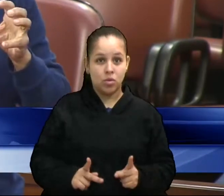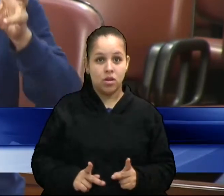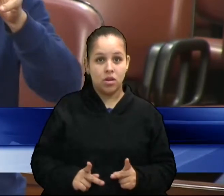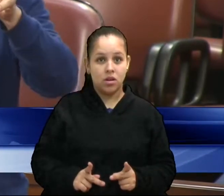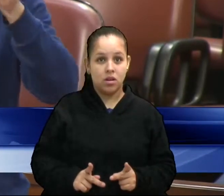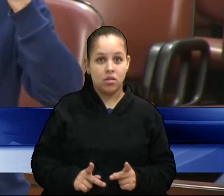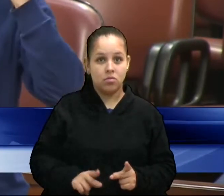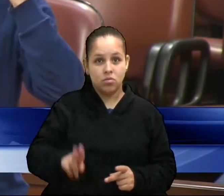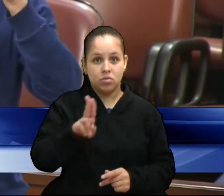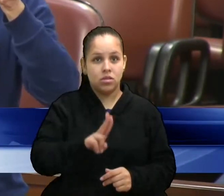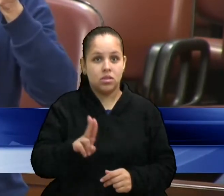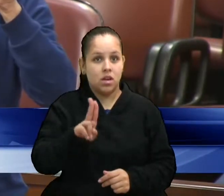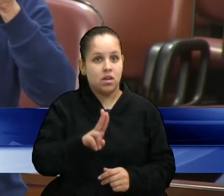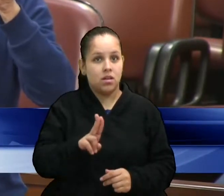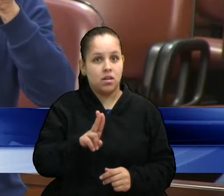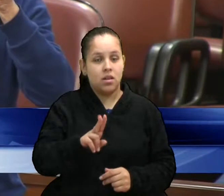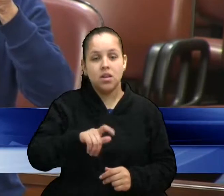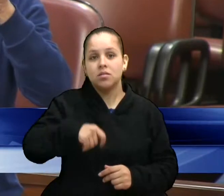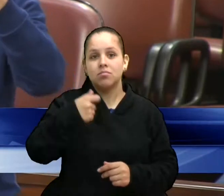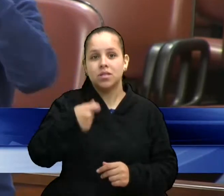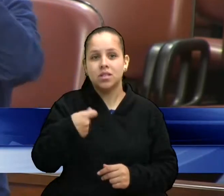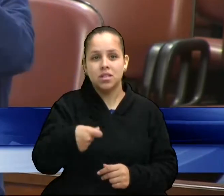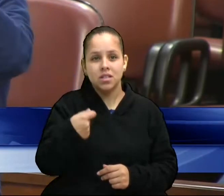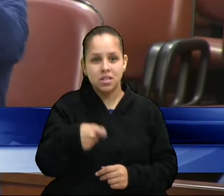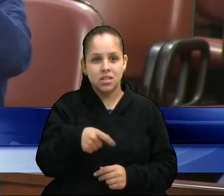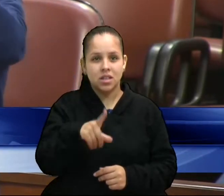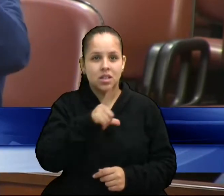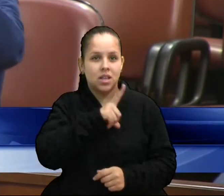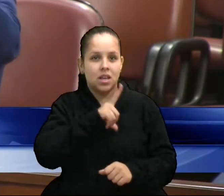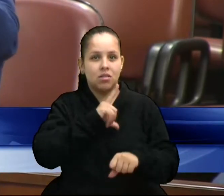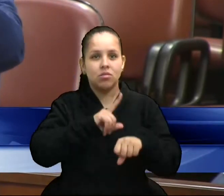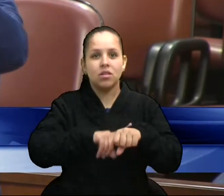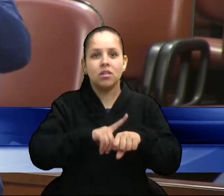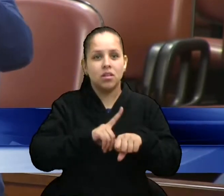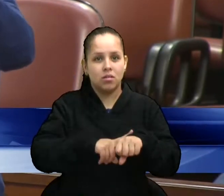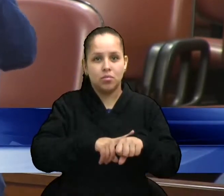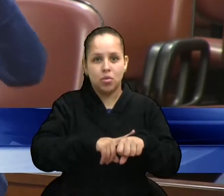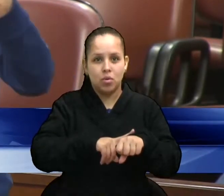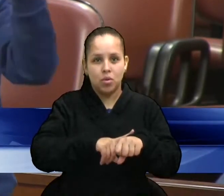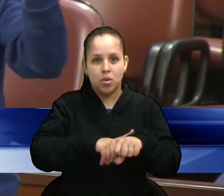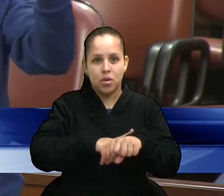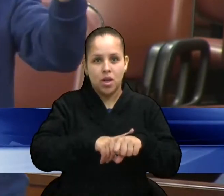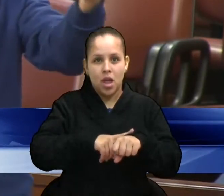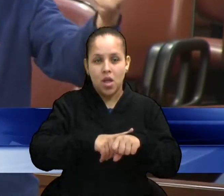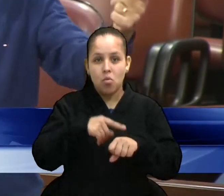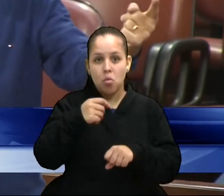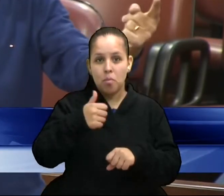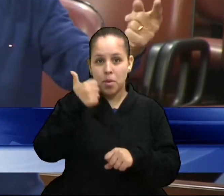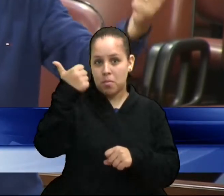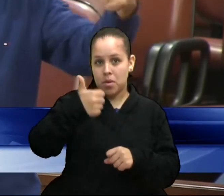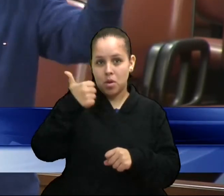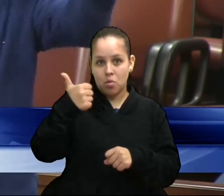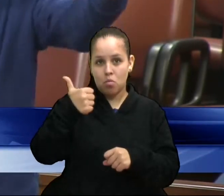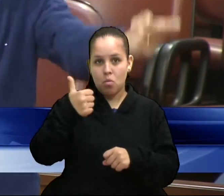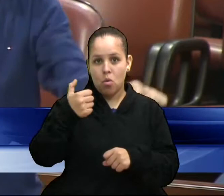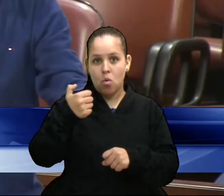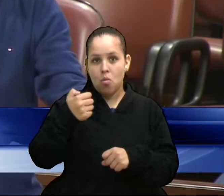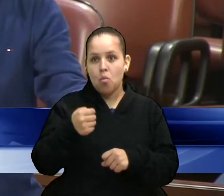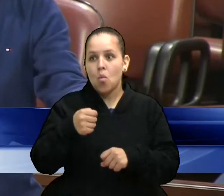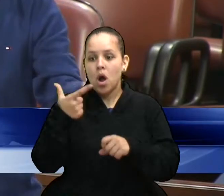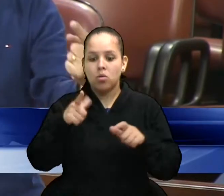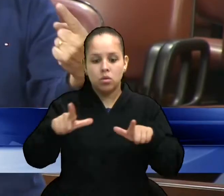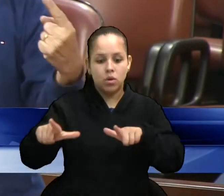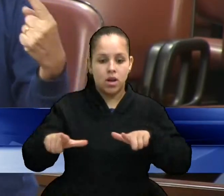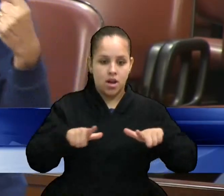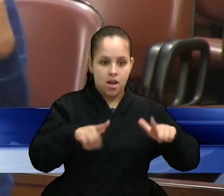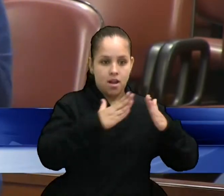ter a disponibilidade. A disponibilidade é o ponto número 1. Aonde eu vou morar, aonde eu vou trabalhar e